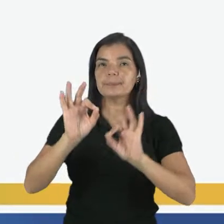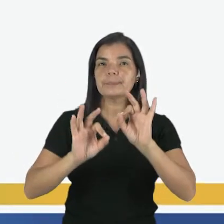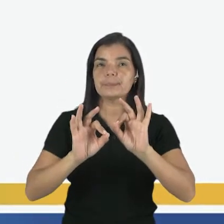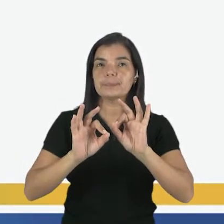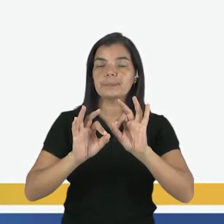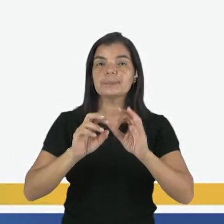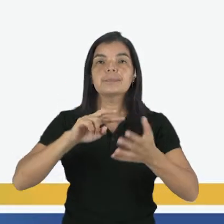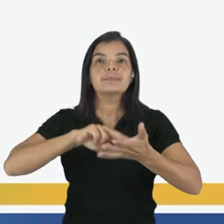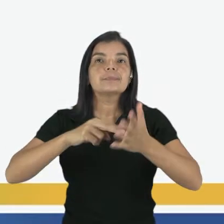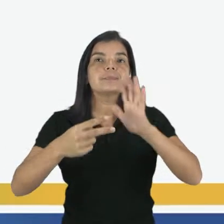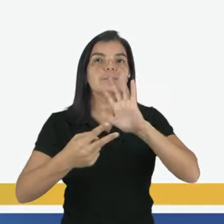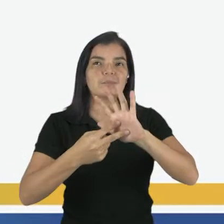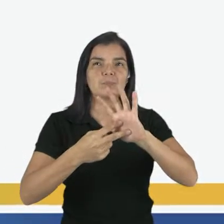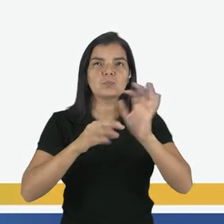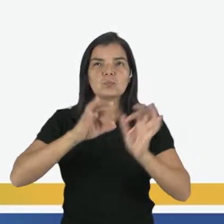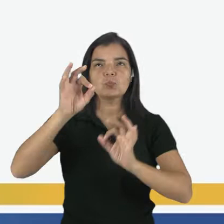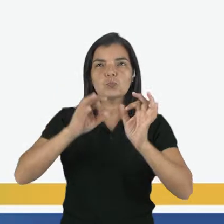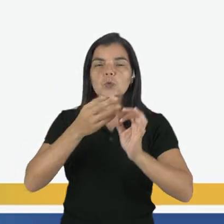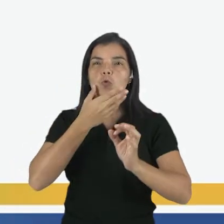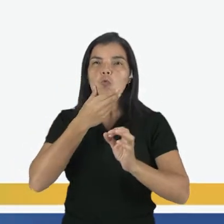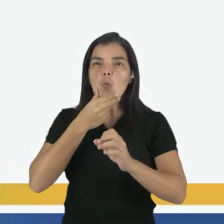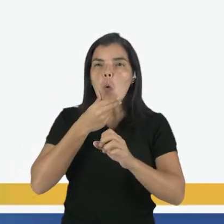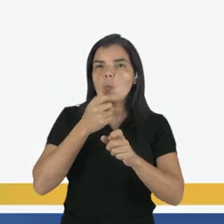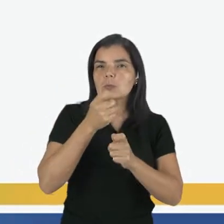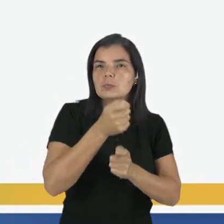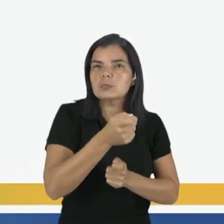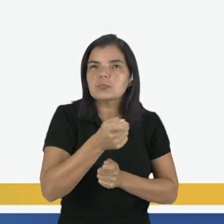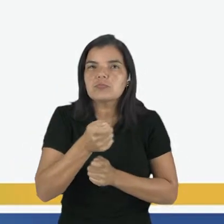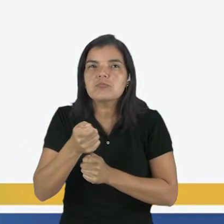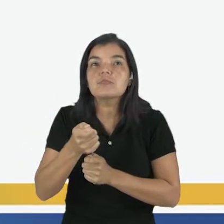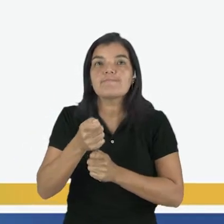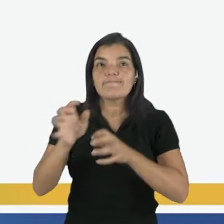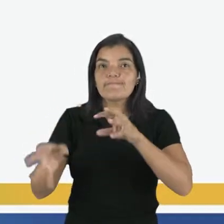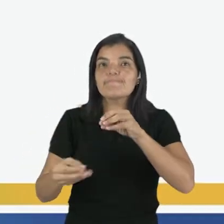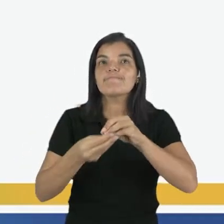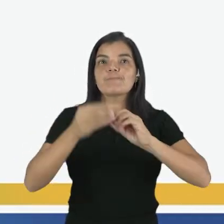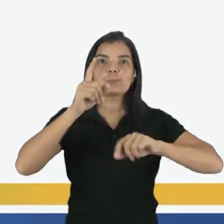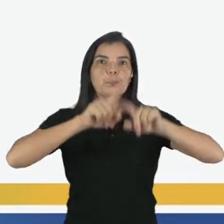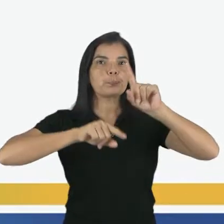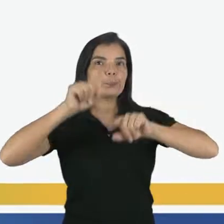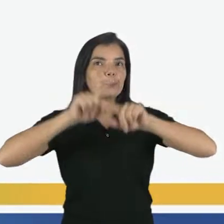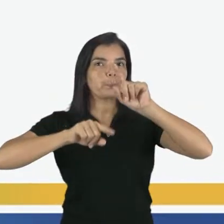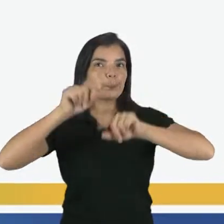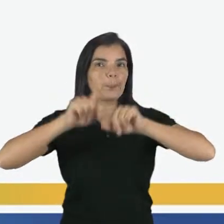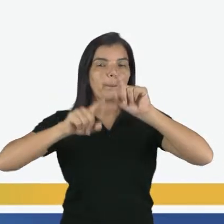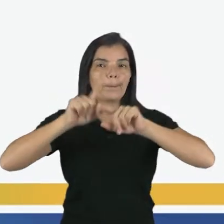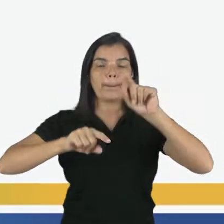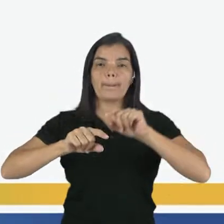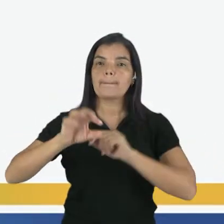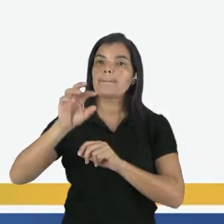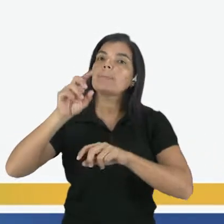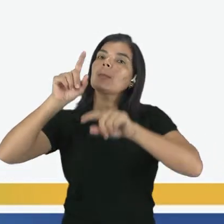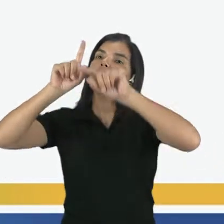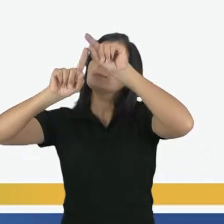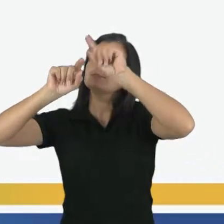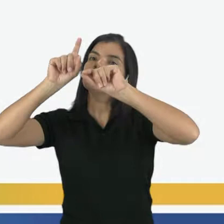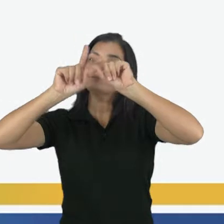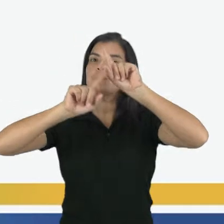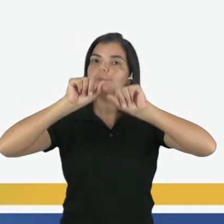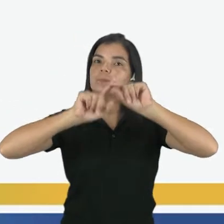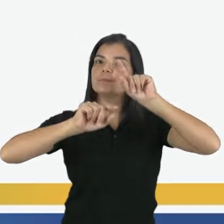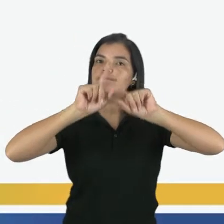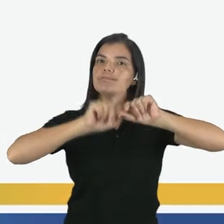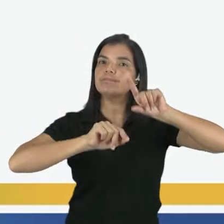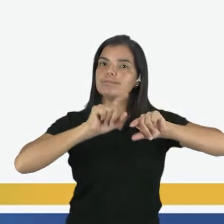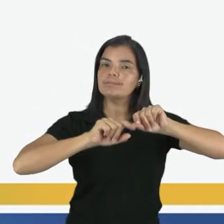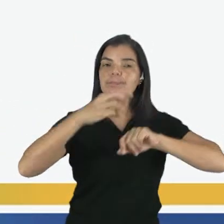Essas constelações têm o formato de um caçador, que inclui a popular constelação chamada de Três Marias.